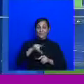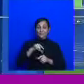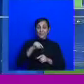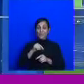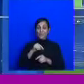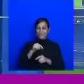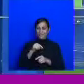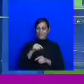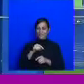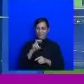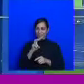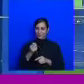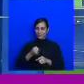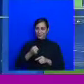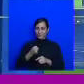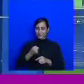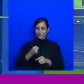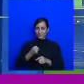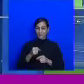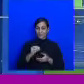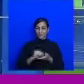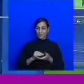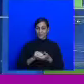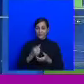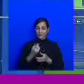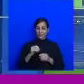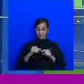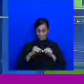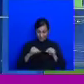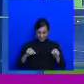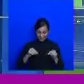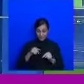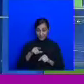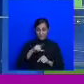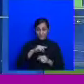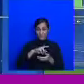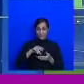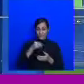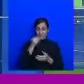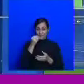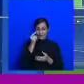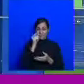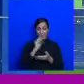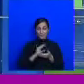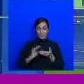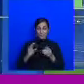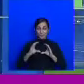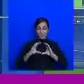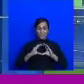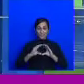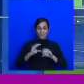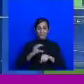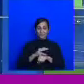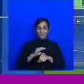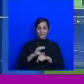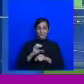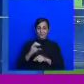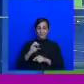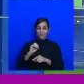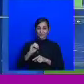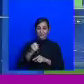Foram sorteados 5 números, faltam 10. Você ainda tem muitas chances. Bola cinza,